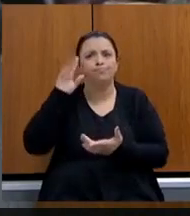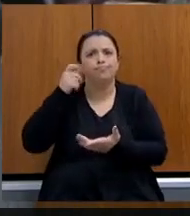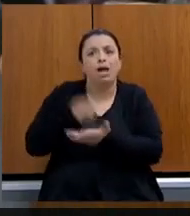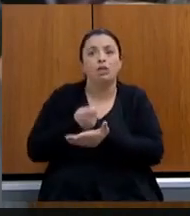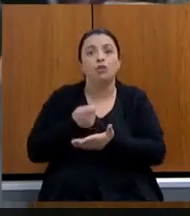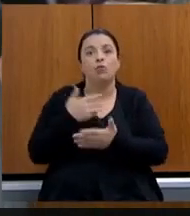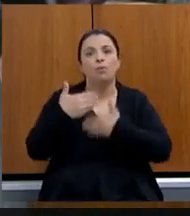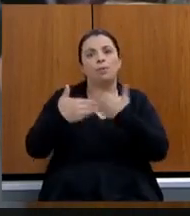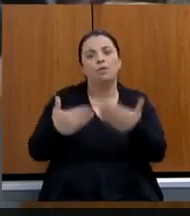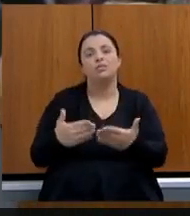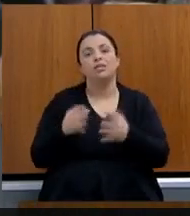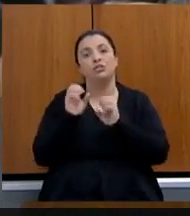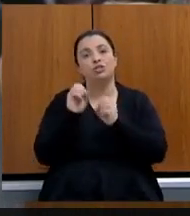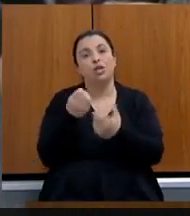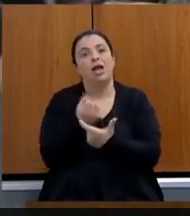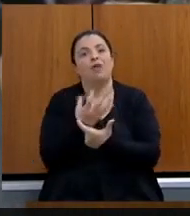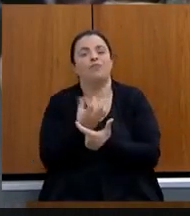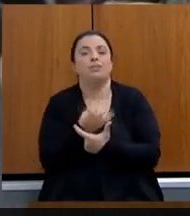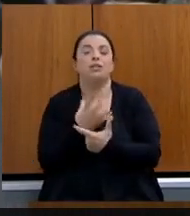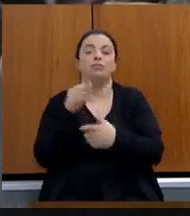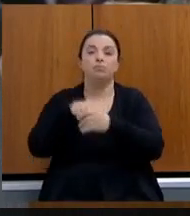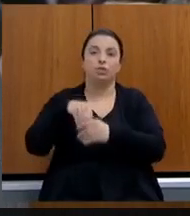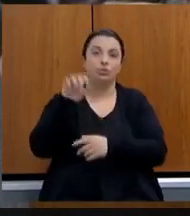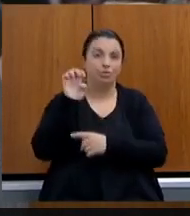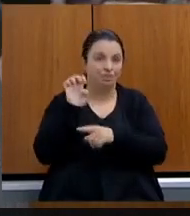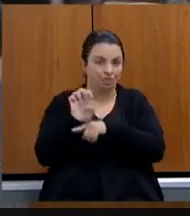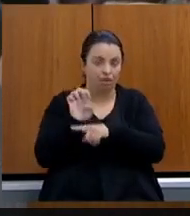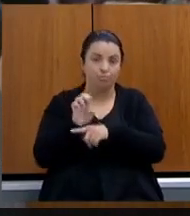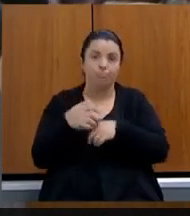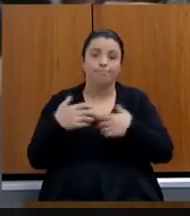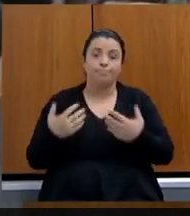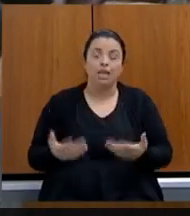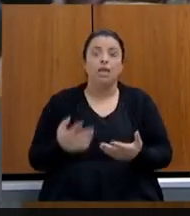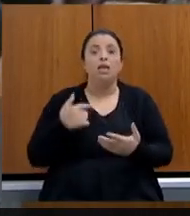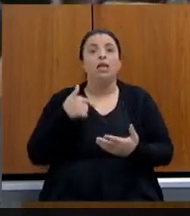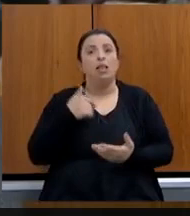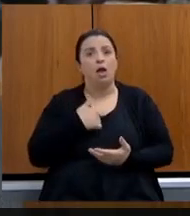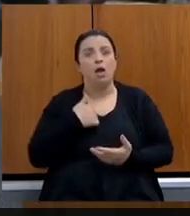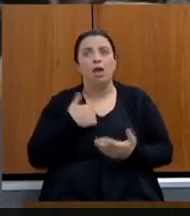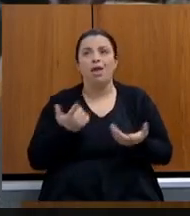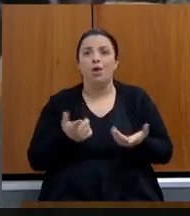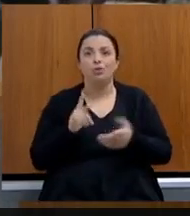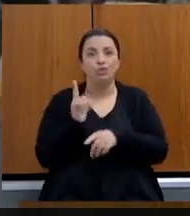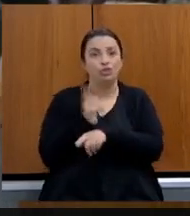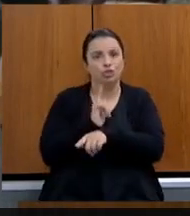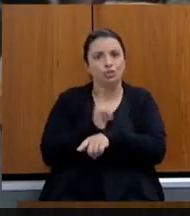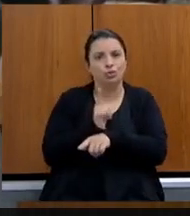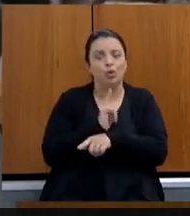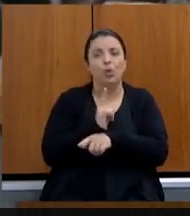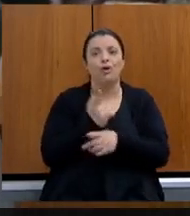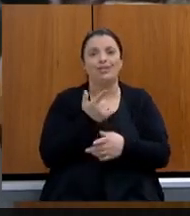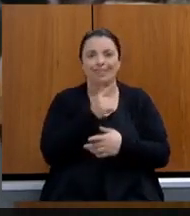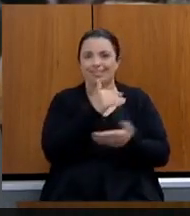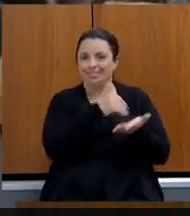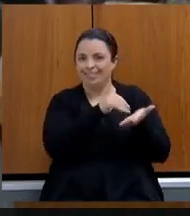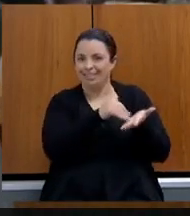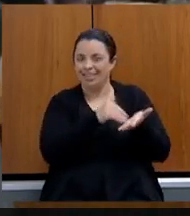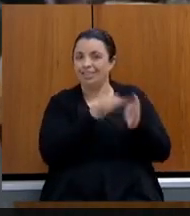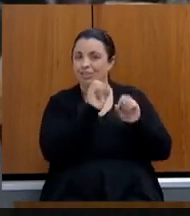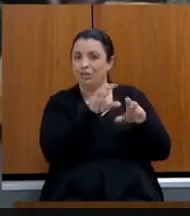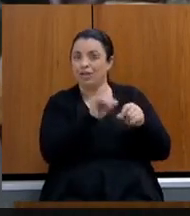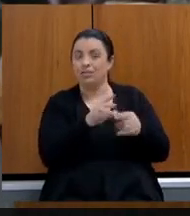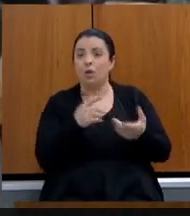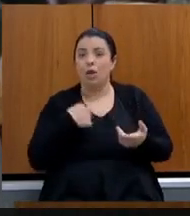é também é algo que eu tenho necessidade de fazer né Eu como gestora da pasta de fazer